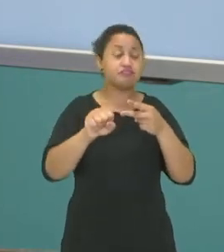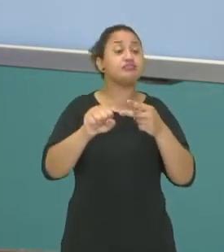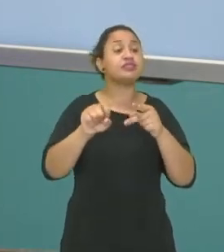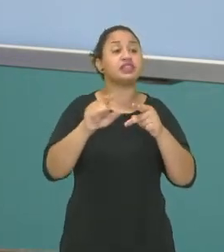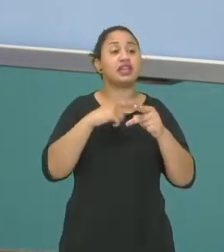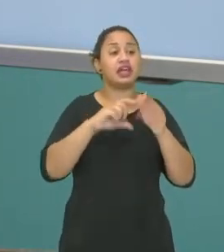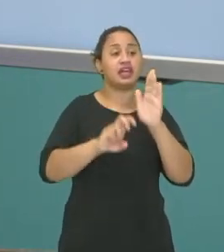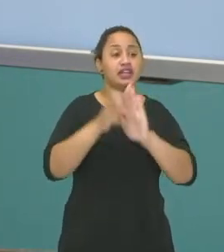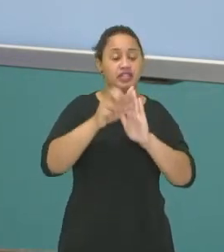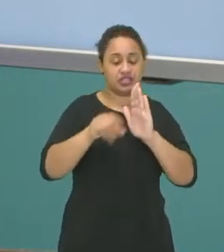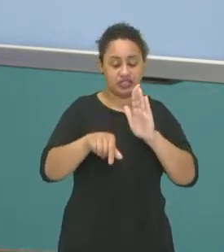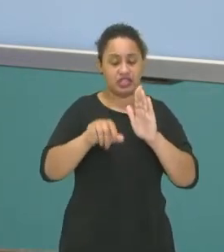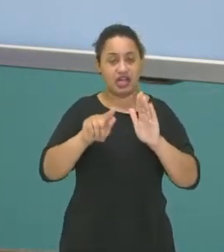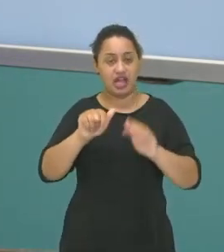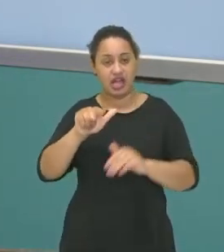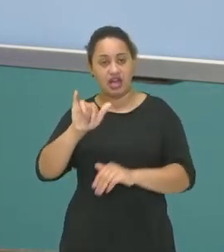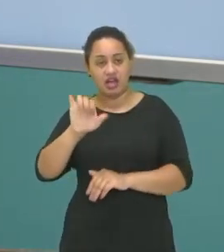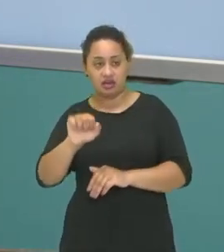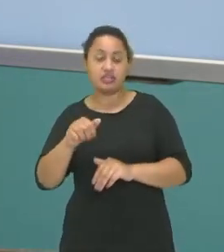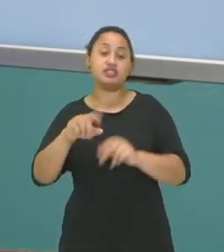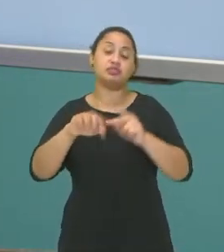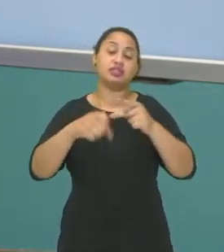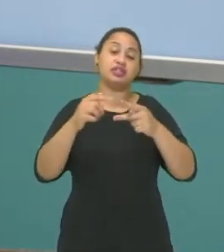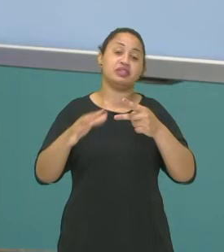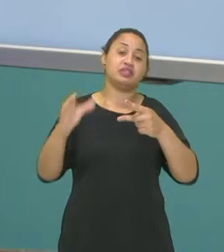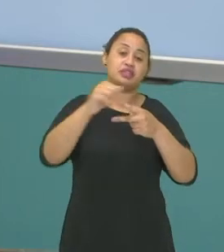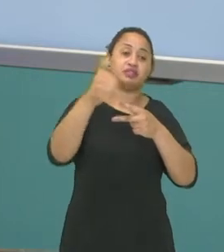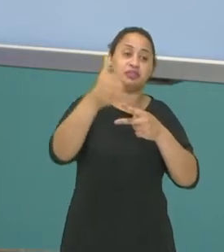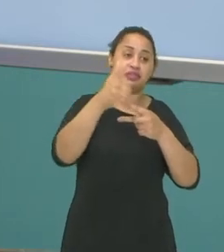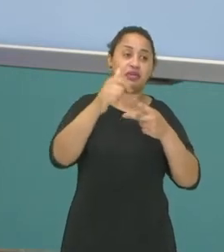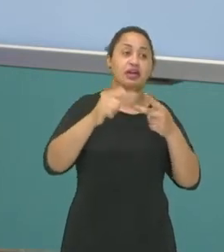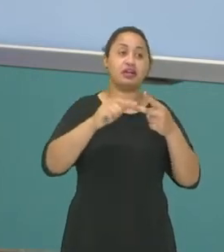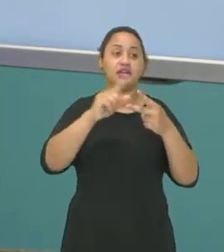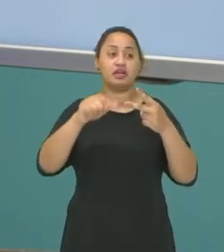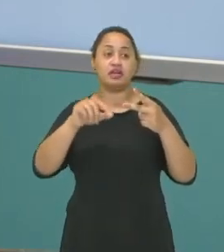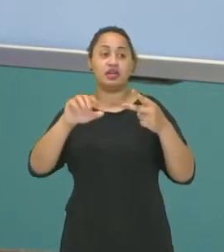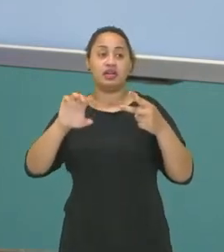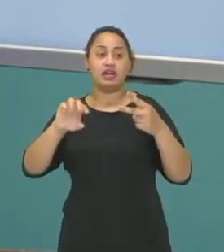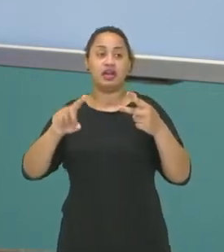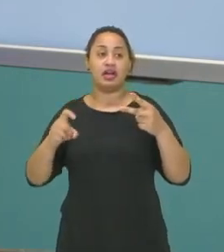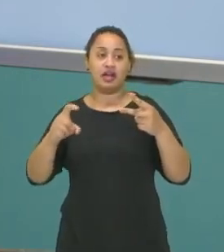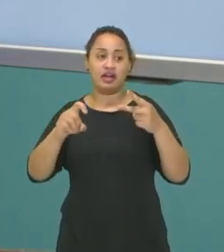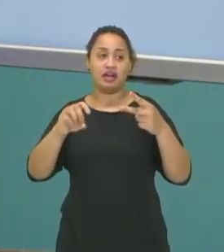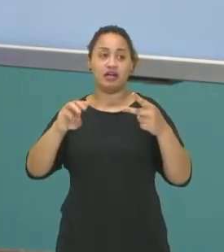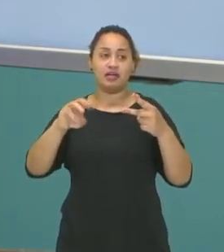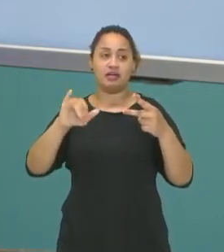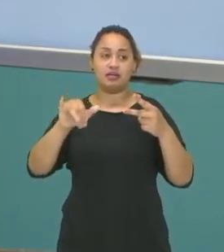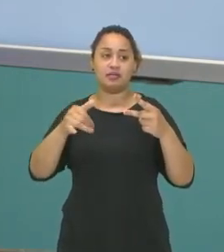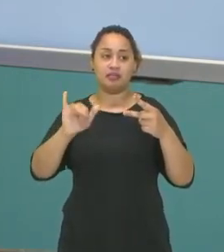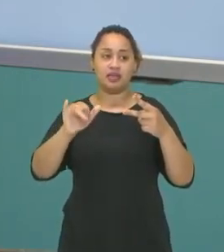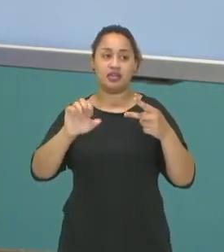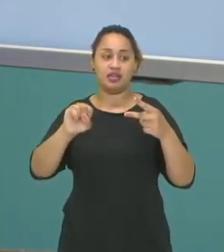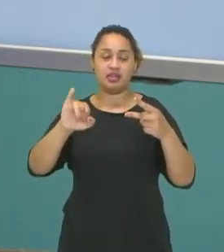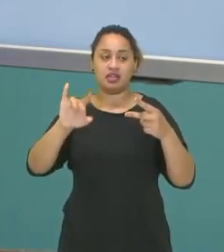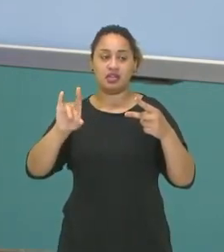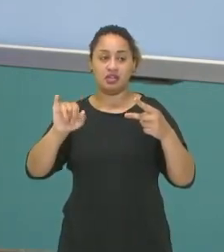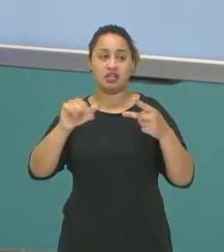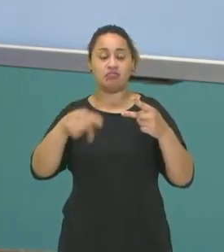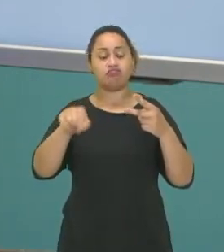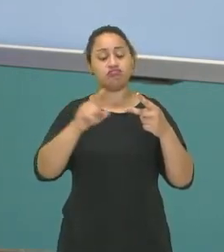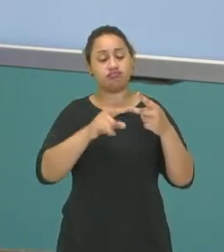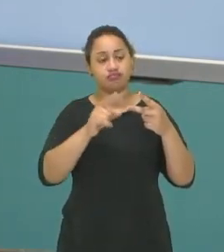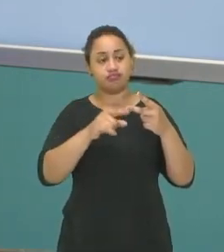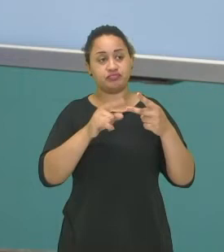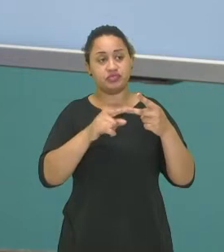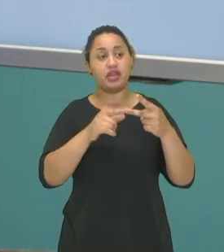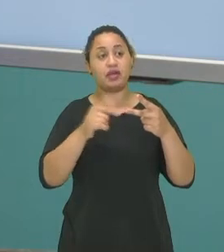energia das algas, por isso ele é consumidor primário, e do camarão micide, que seria o camarão seria